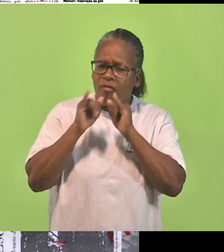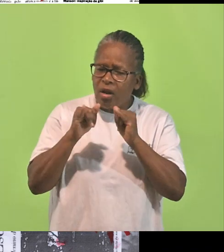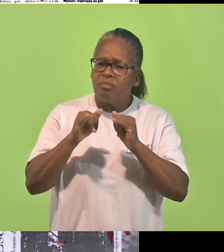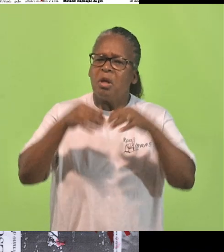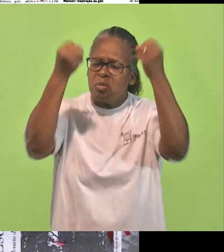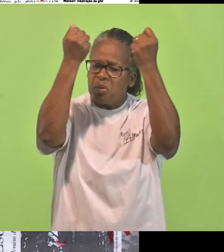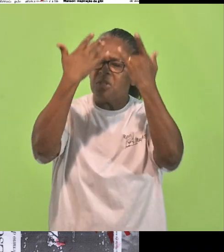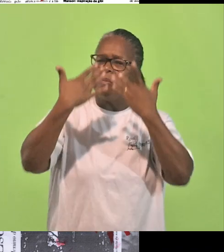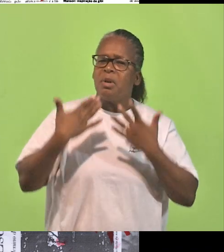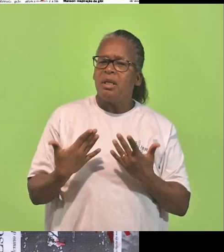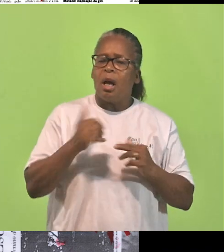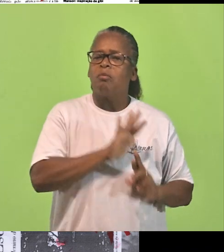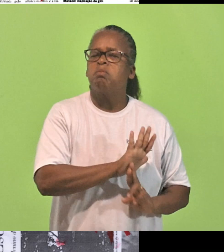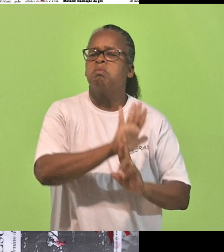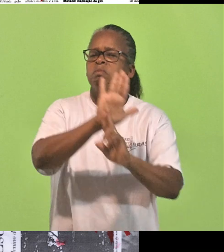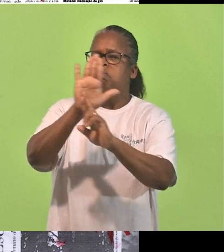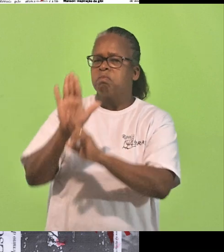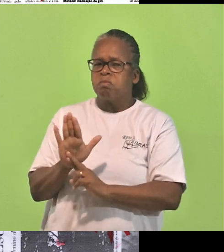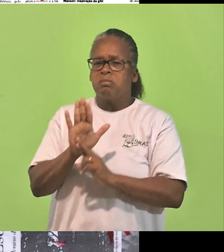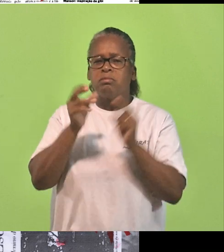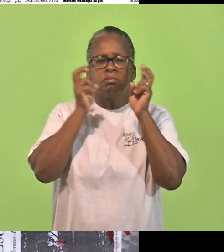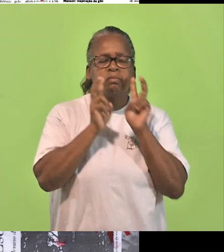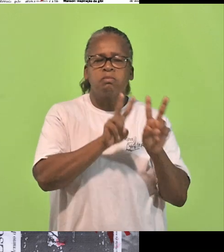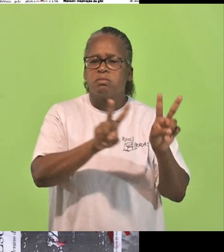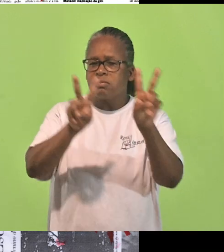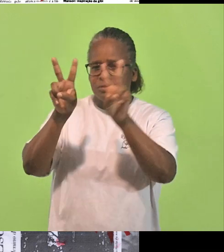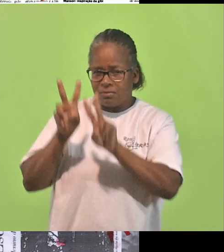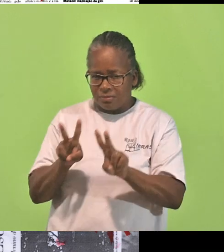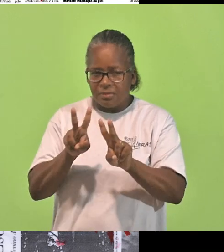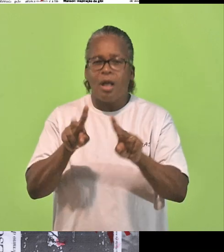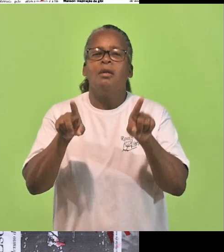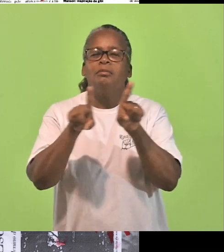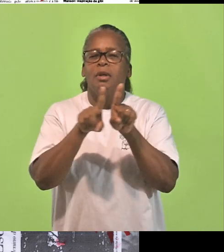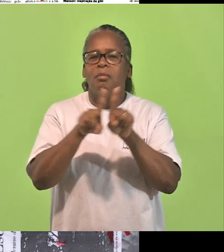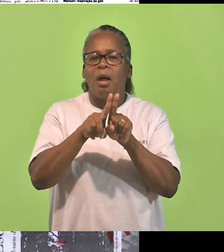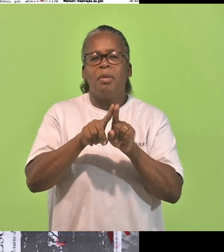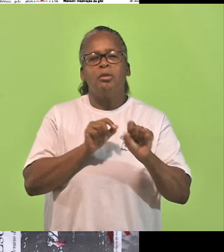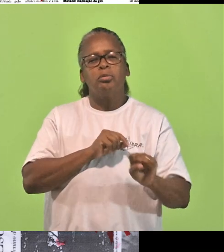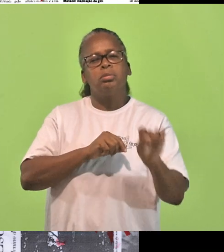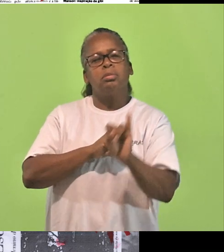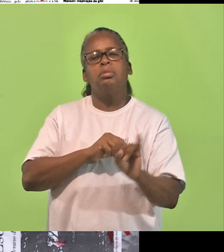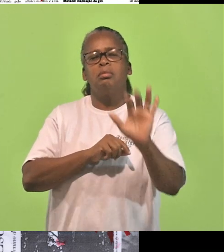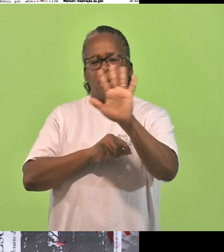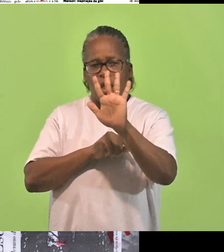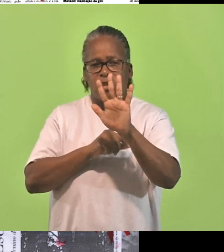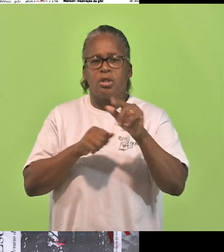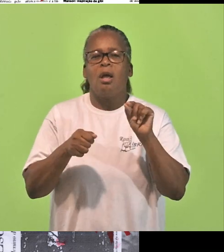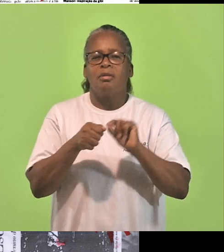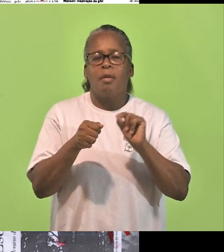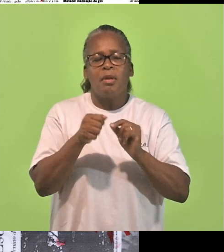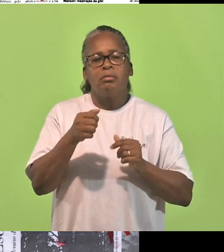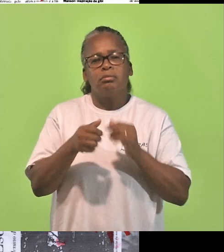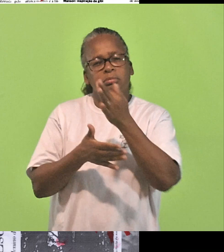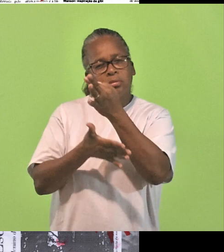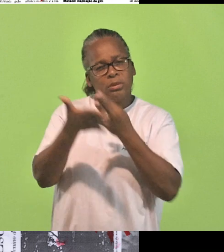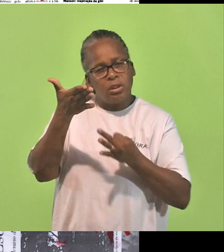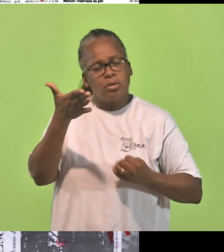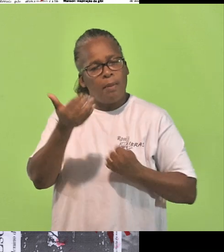farei o esforço de descrever o que é demonstrado na página visualmente por meio das obras e também seus textos de